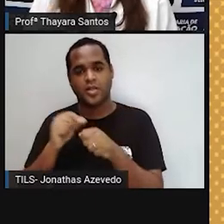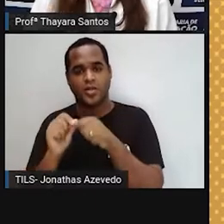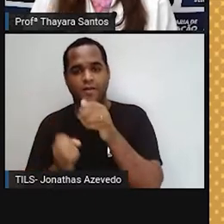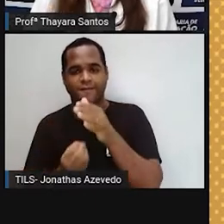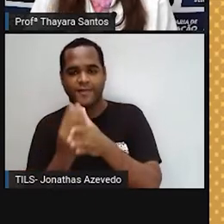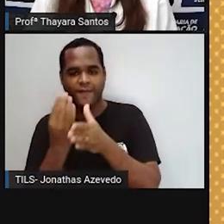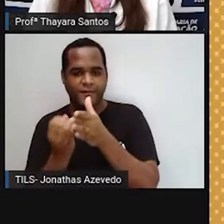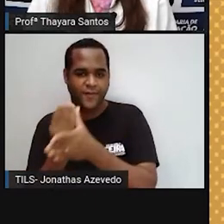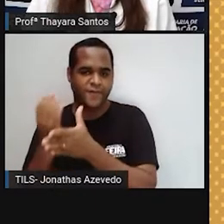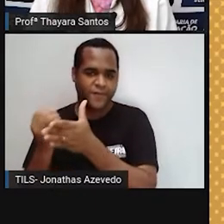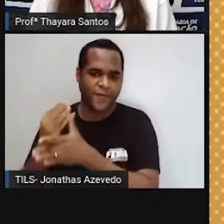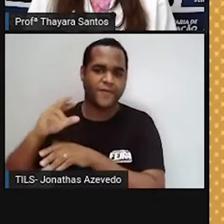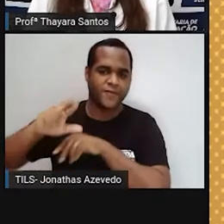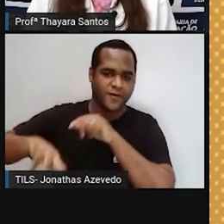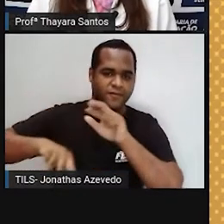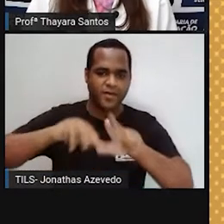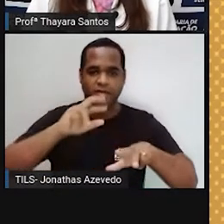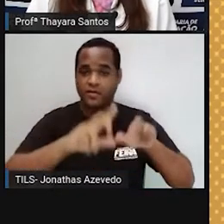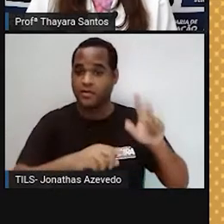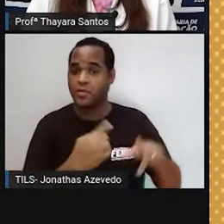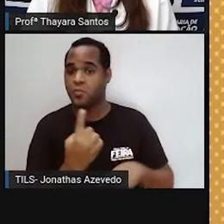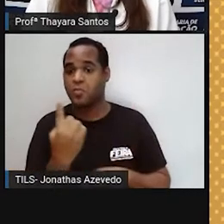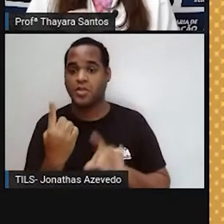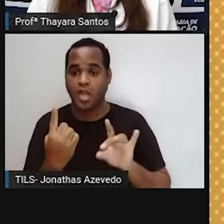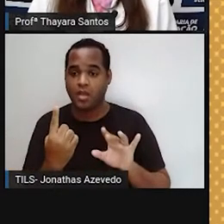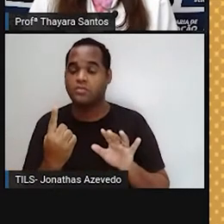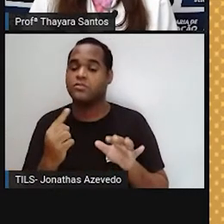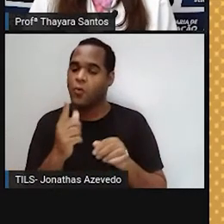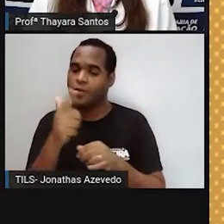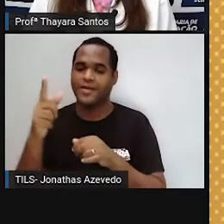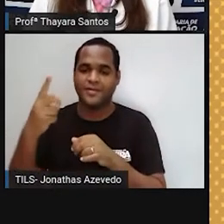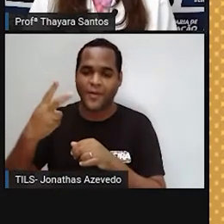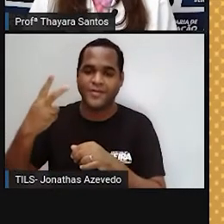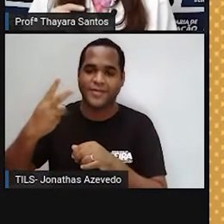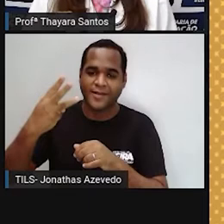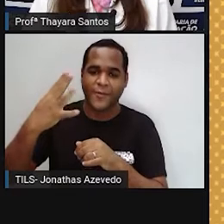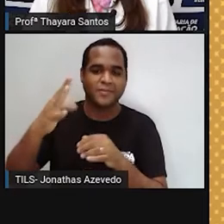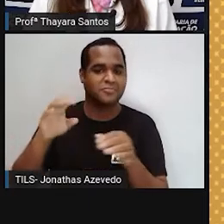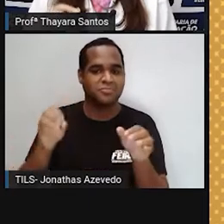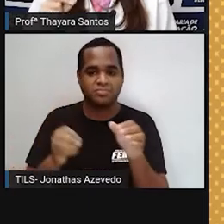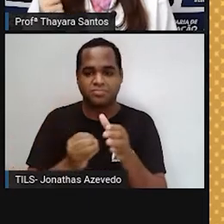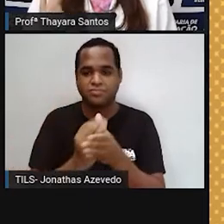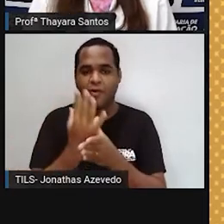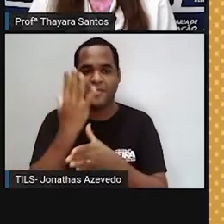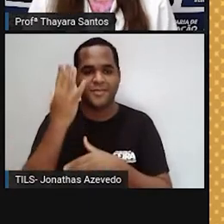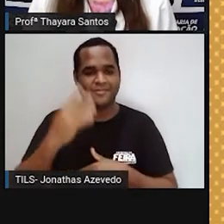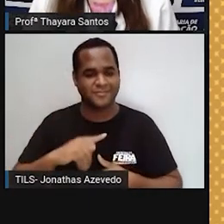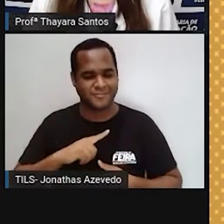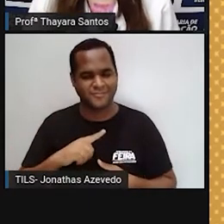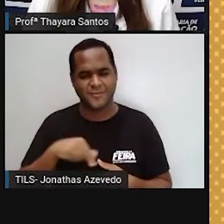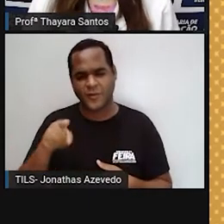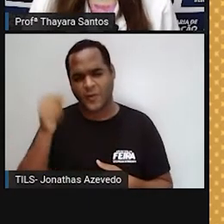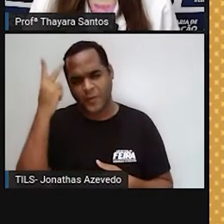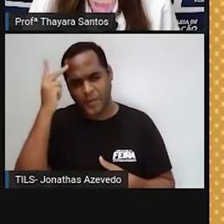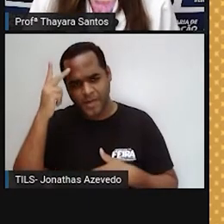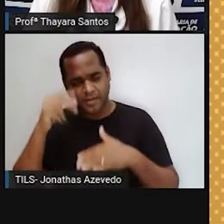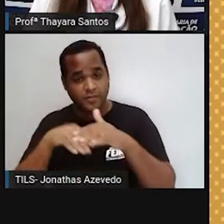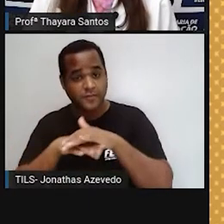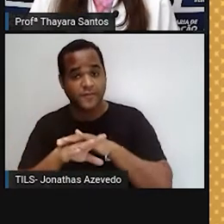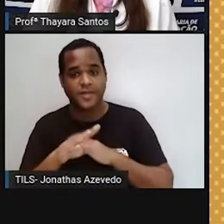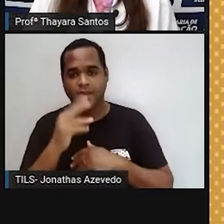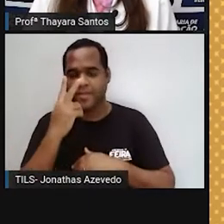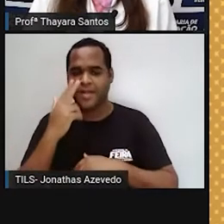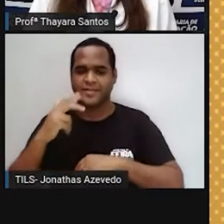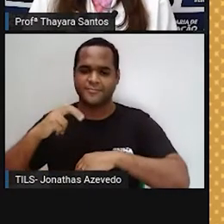de novas espécies a partir de uma que já existe. Uma coisa muito interessante, muitas vezes a gente tem mania de falar evolução